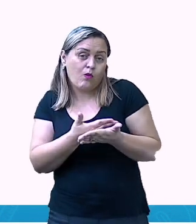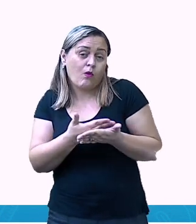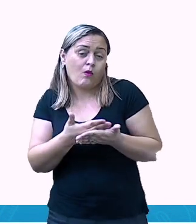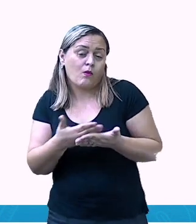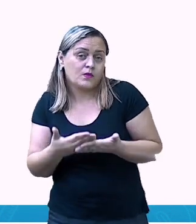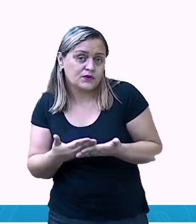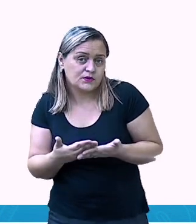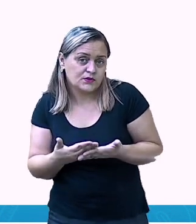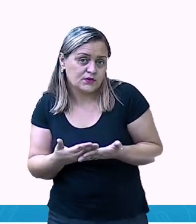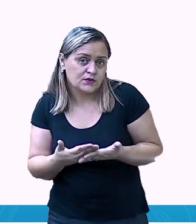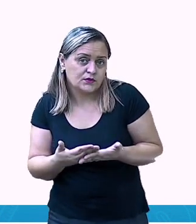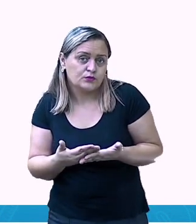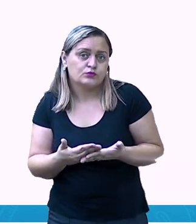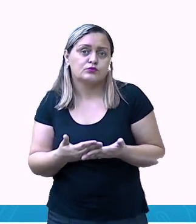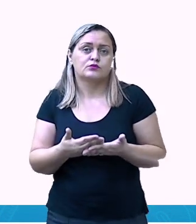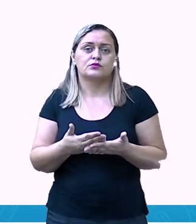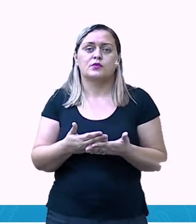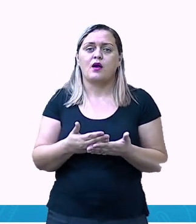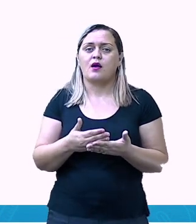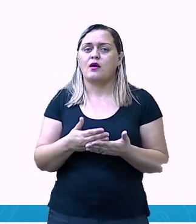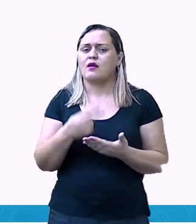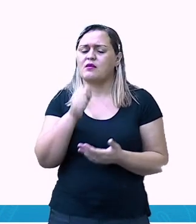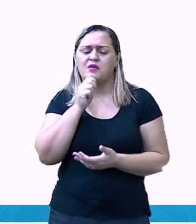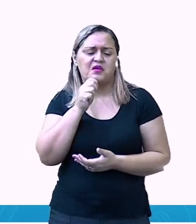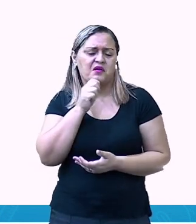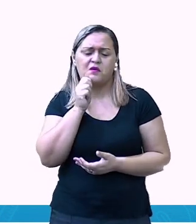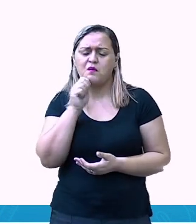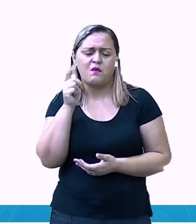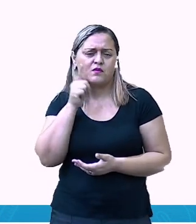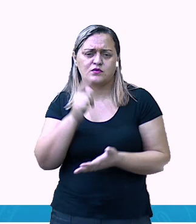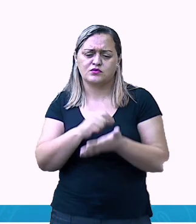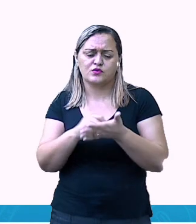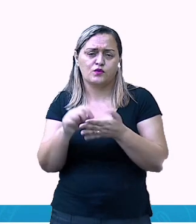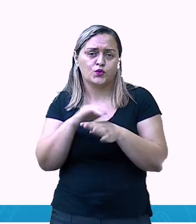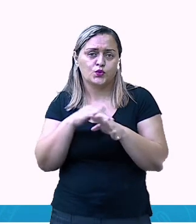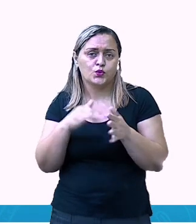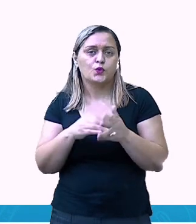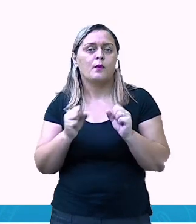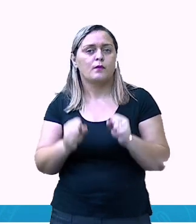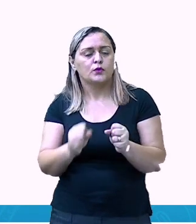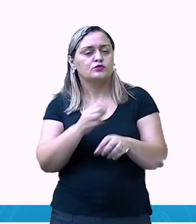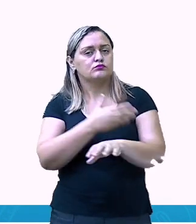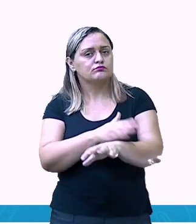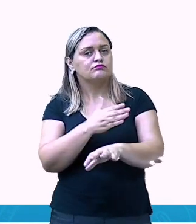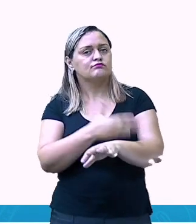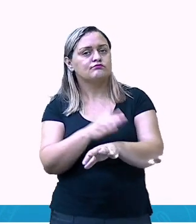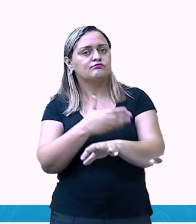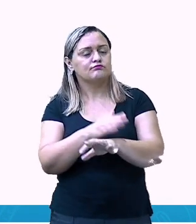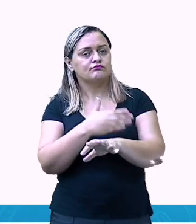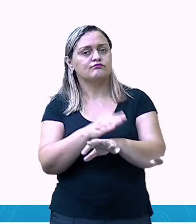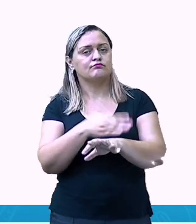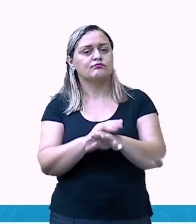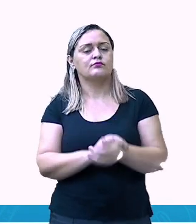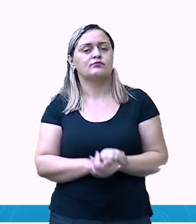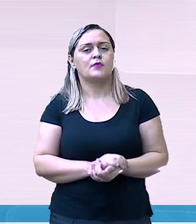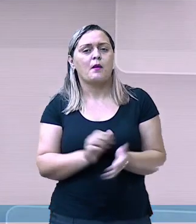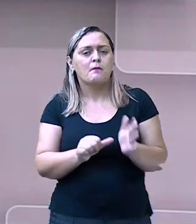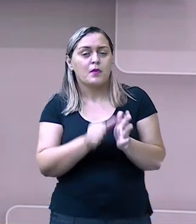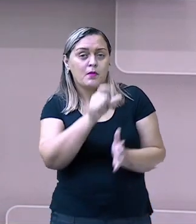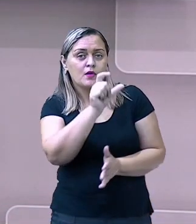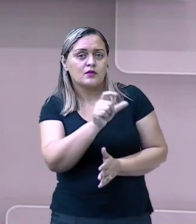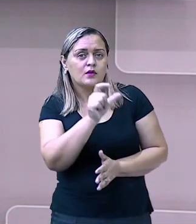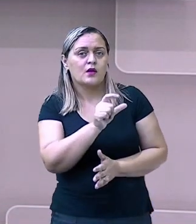a primeira sílaba ou tentar escrever algumas sílabas dessa palavra. Para quem já